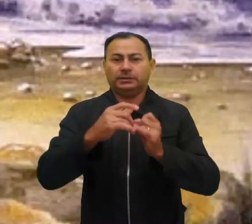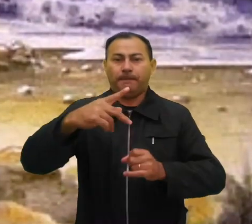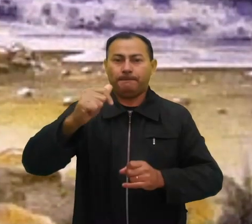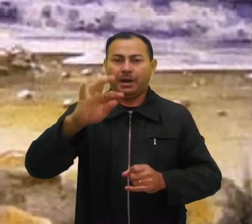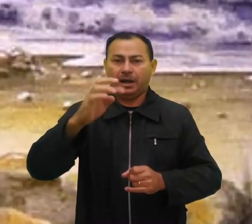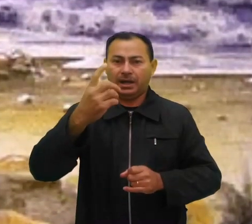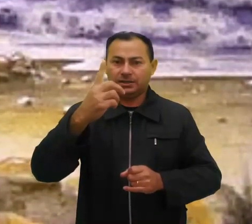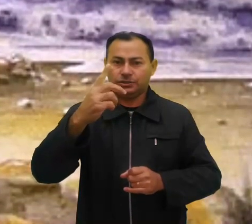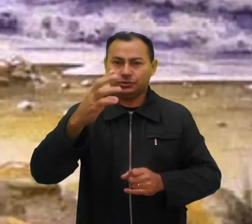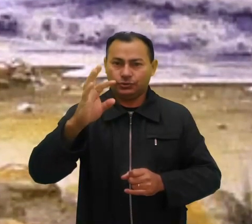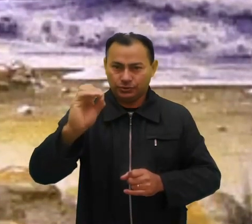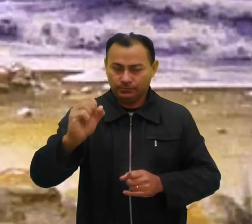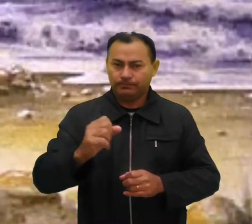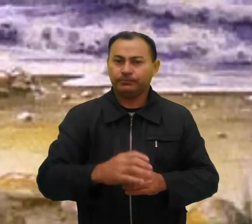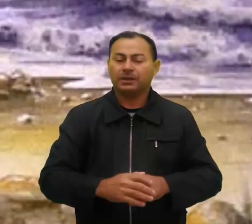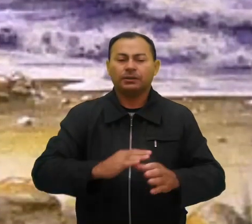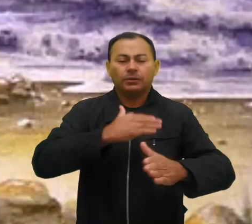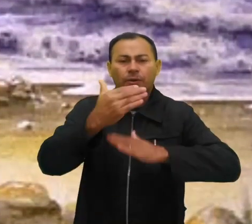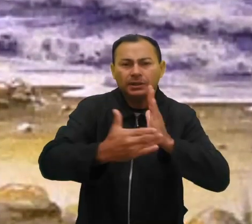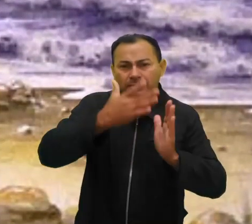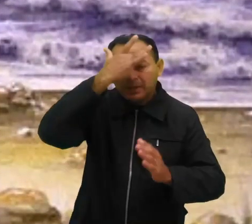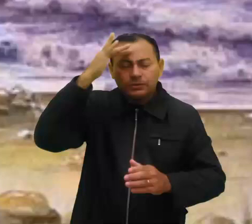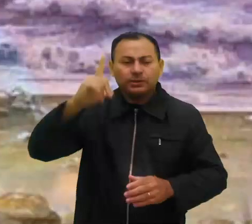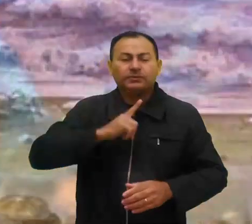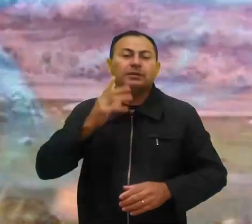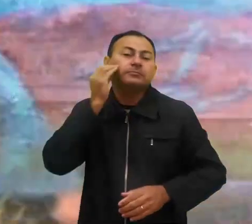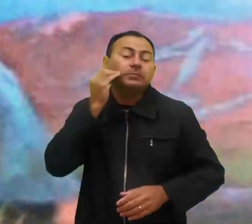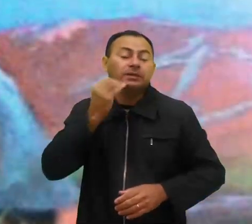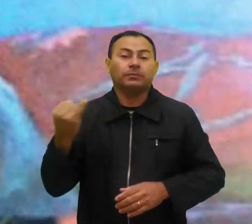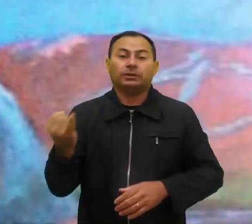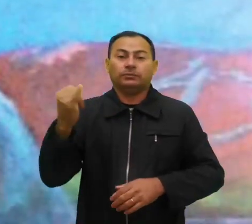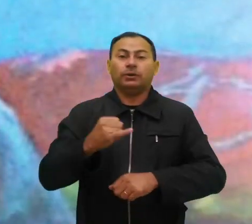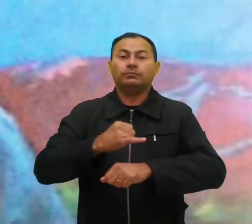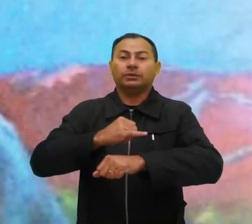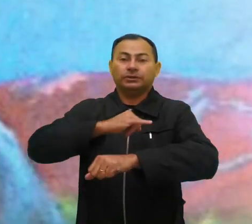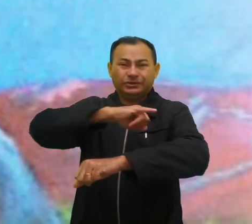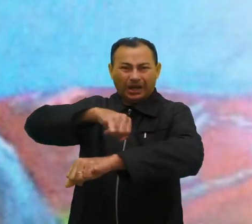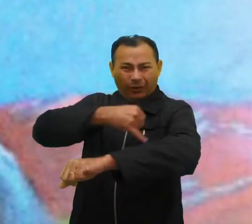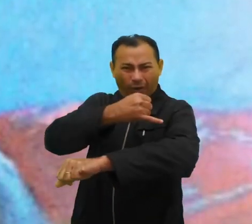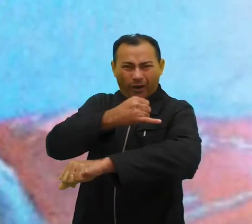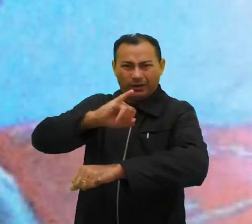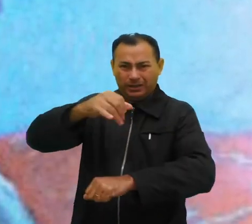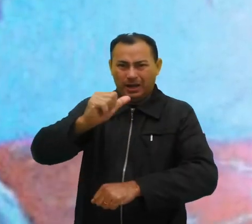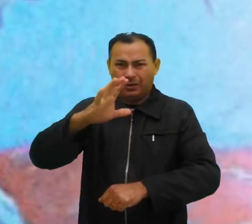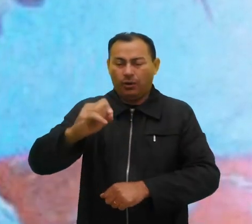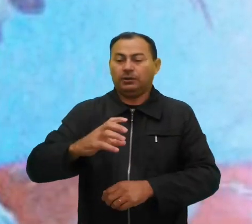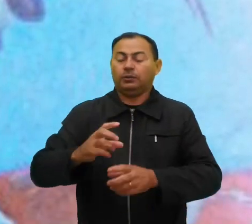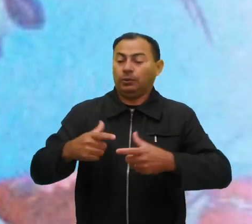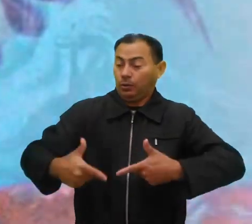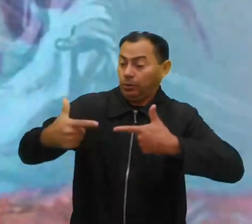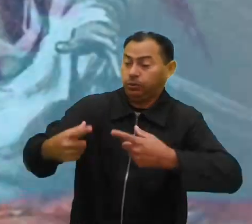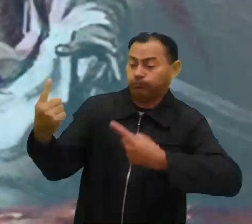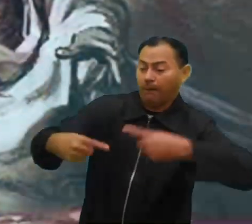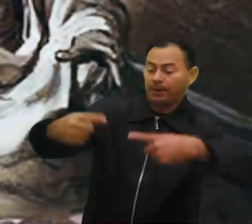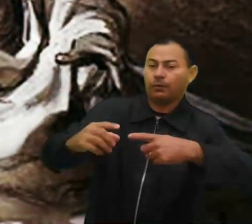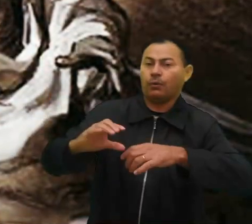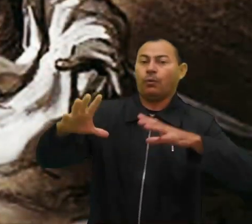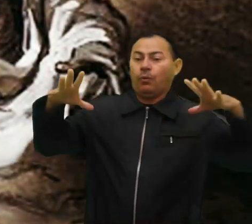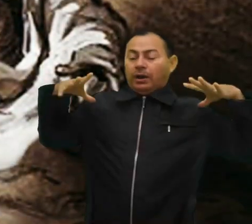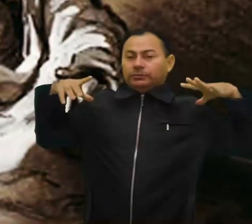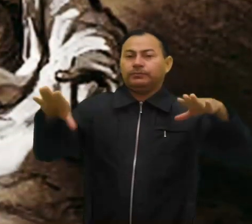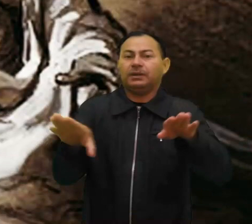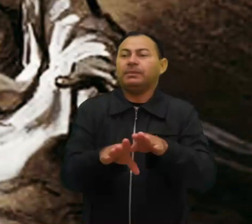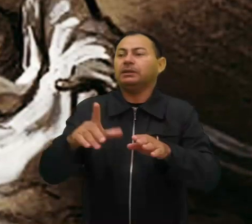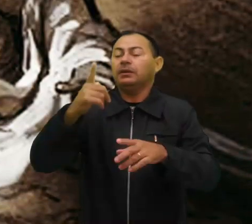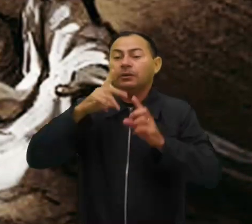Deus na Bíblia tiveram uma experiência marcante com ele. Jacó lutou com um anjo. Enquanto Isaías tinha seus momentos devocionais no